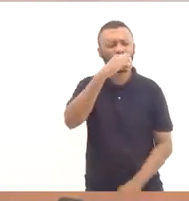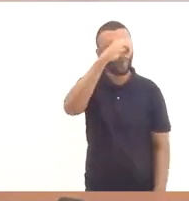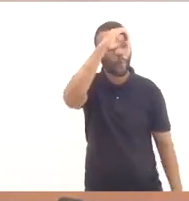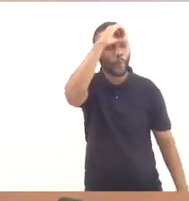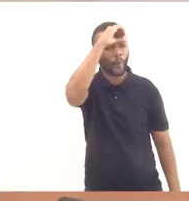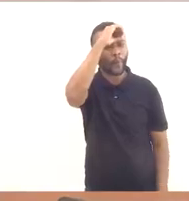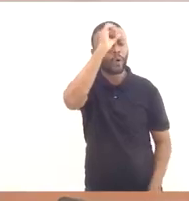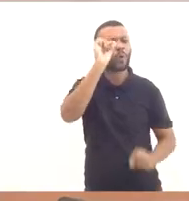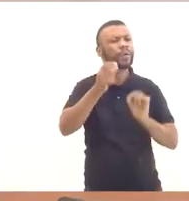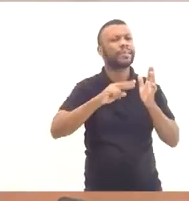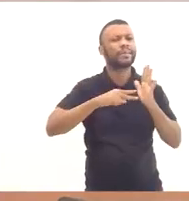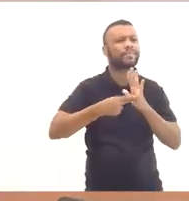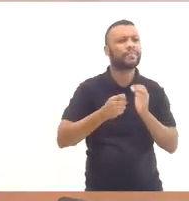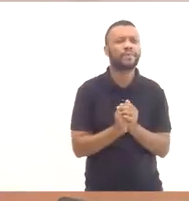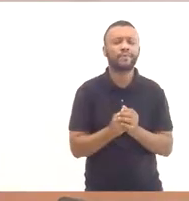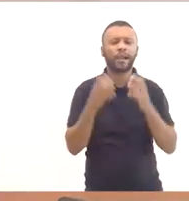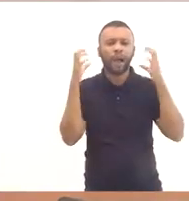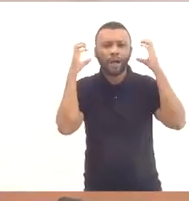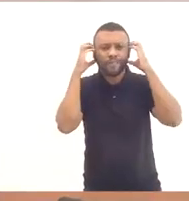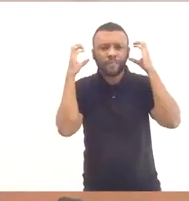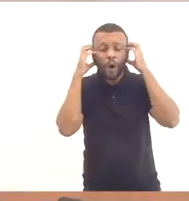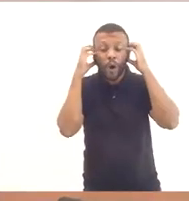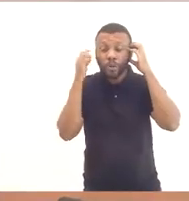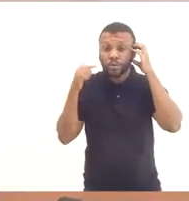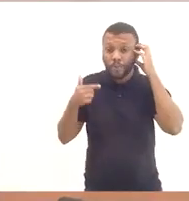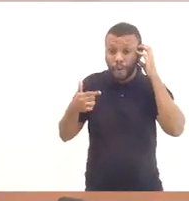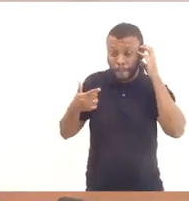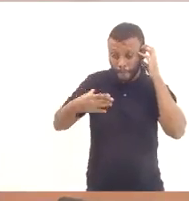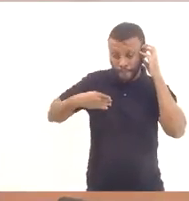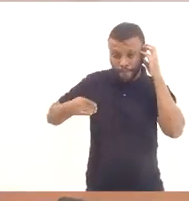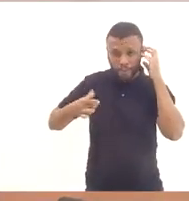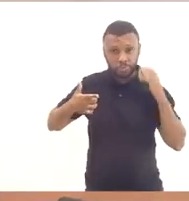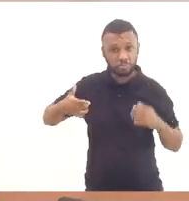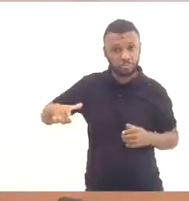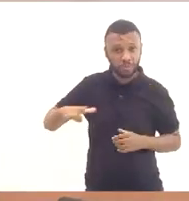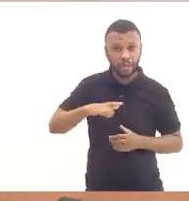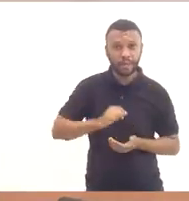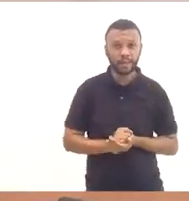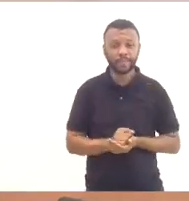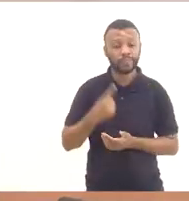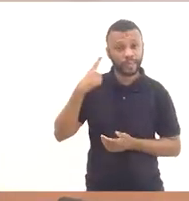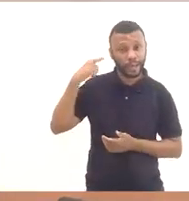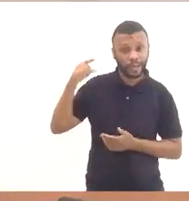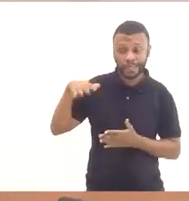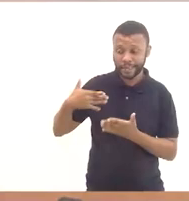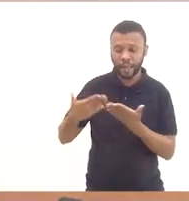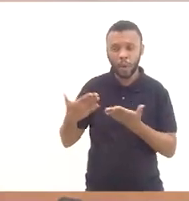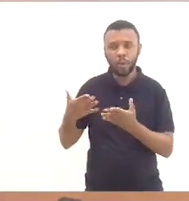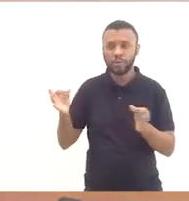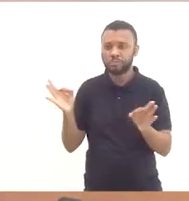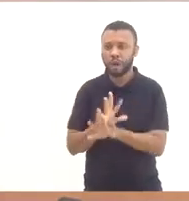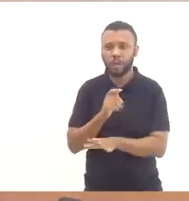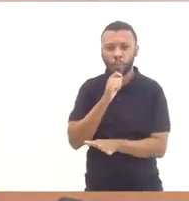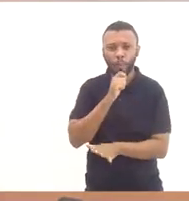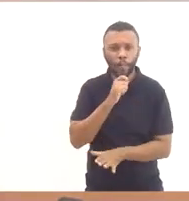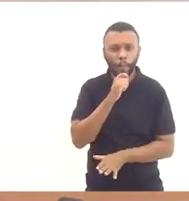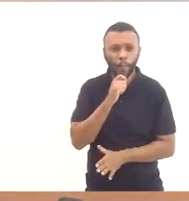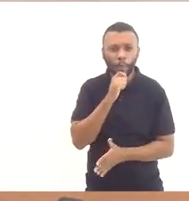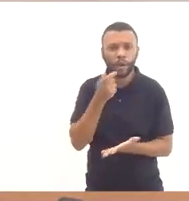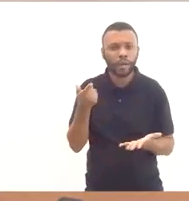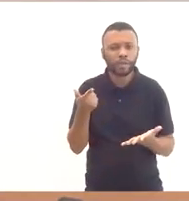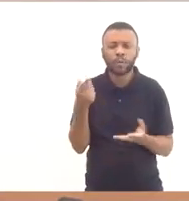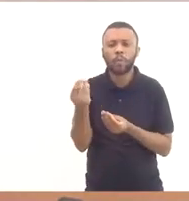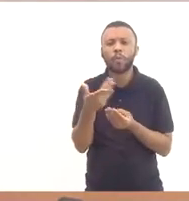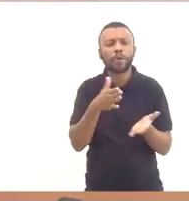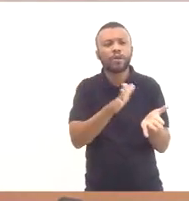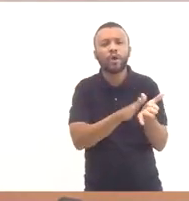que é que fala de fono que eu não tenho para o meu filho que fala de um laudo que até hoje eu não tenho e como a